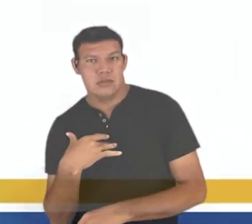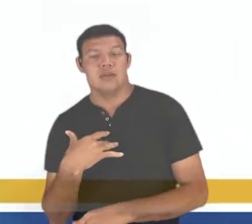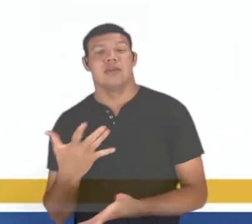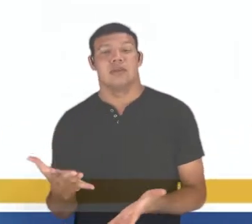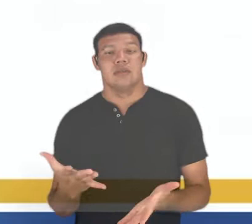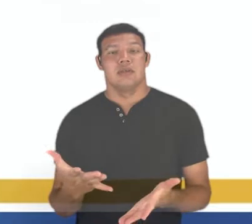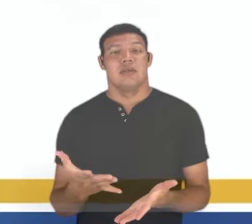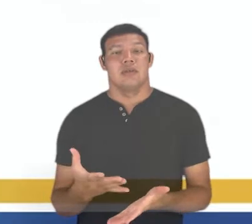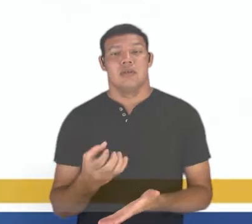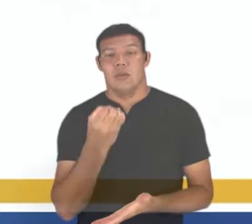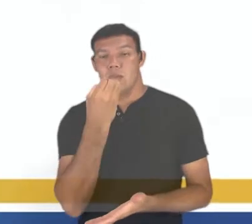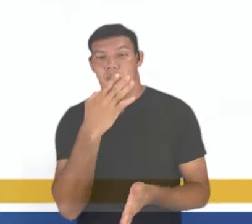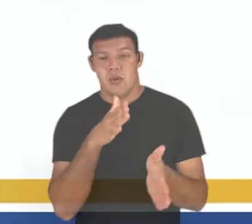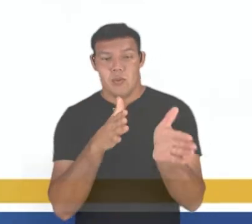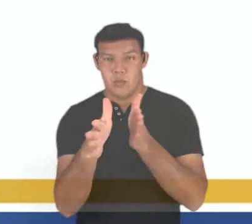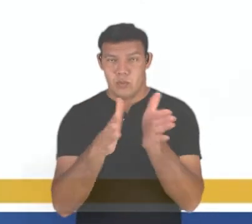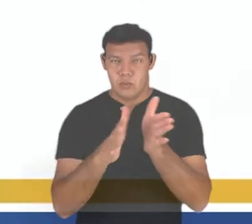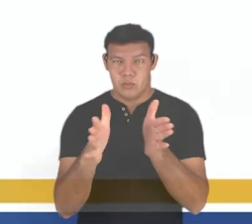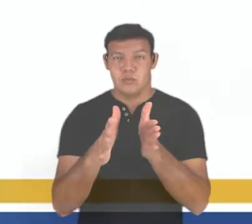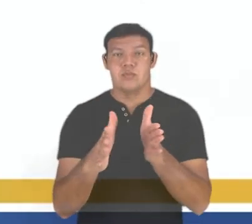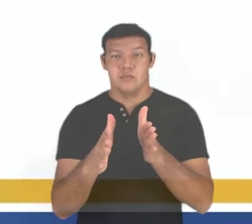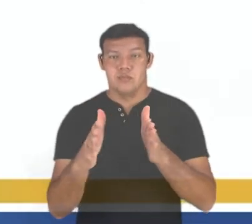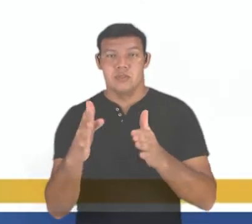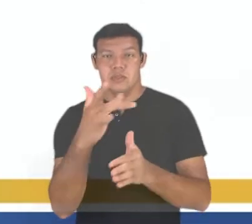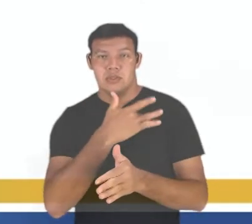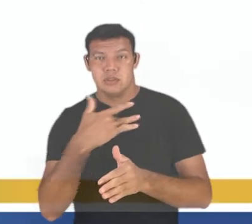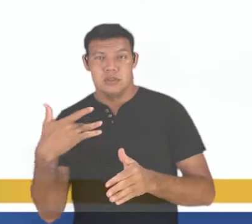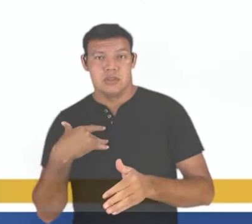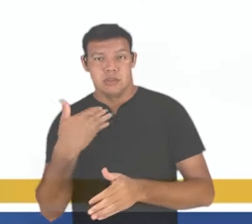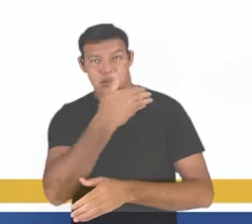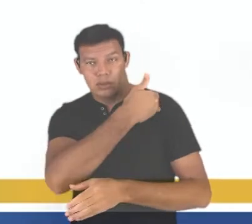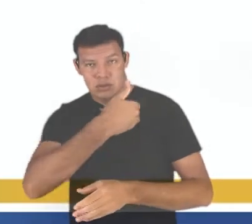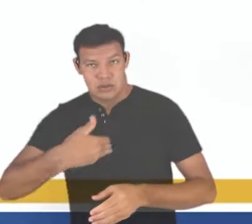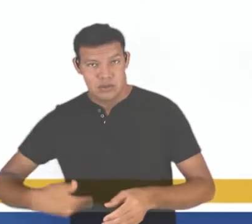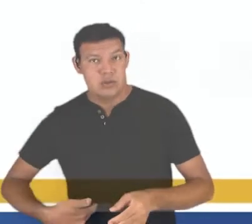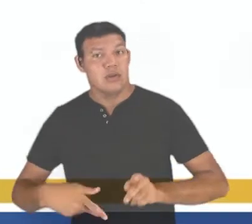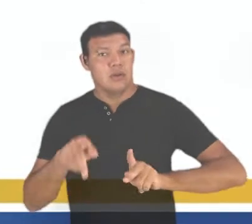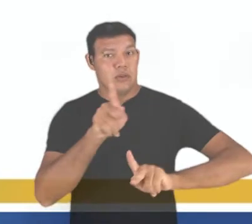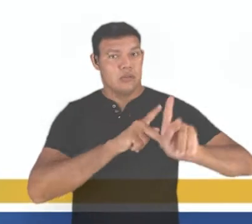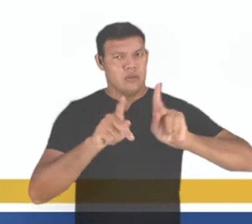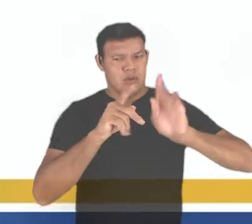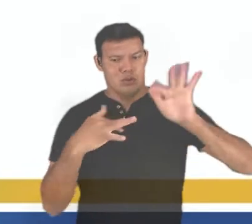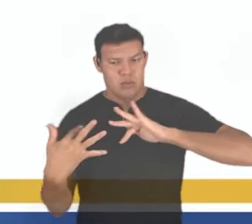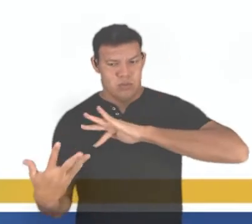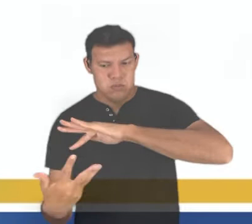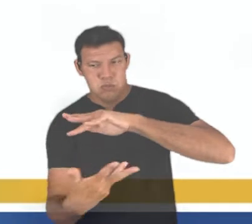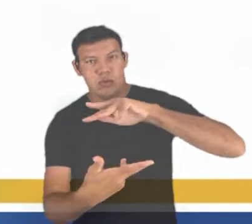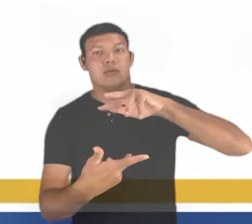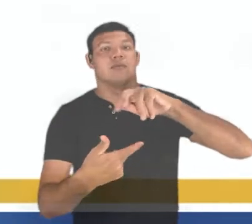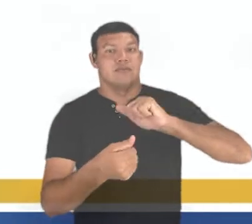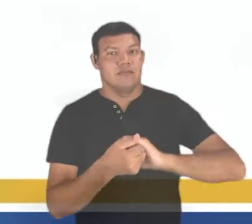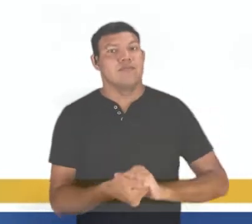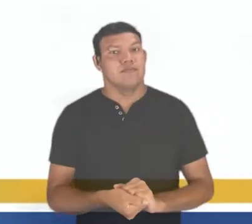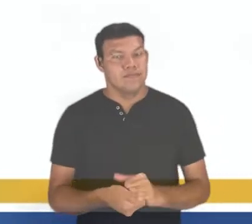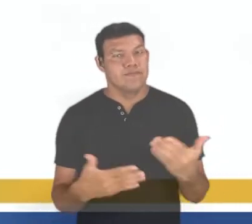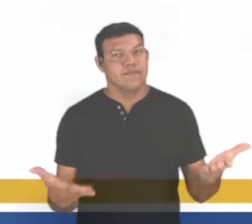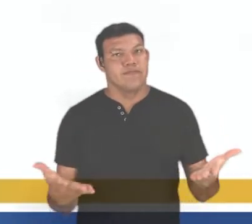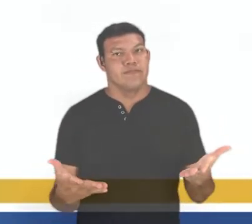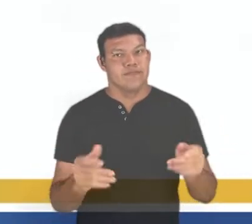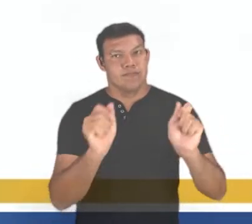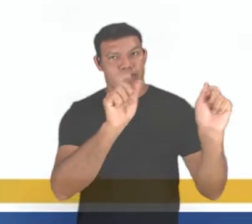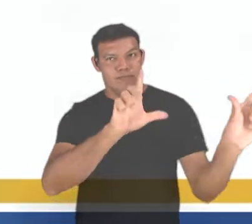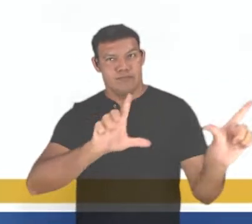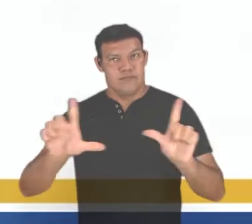aos serviços públicos de saúde. Isso eu estou falando a nível geral, de população mundial, né? Conforme vocês